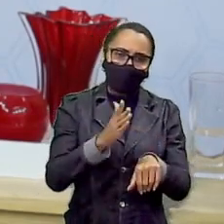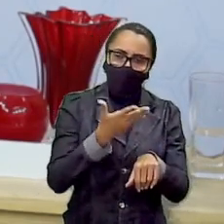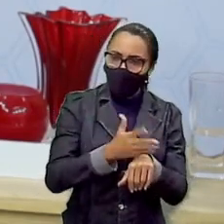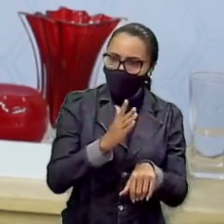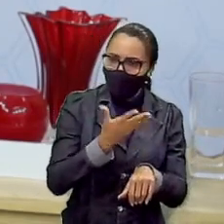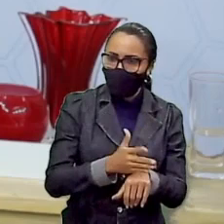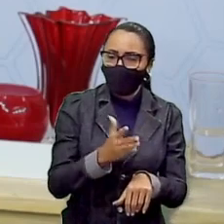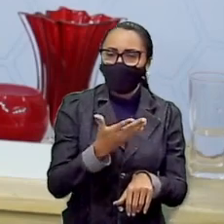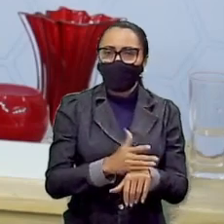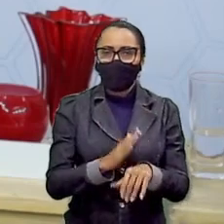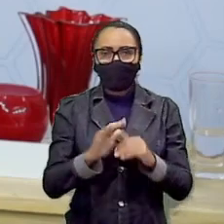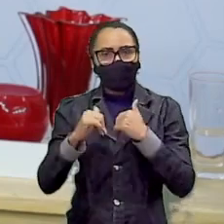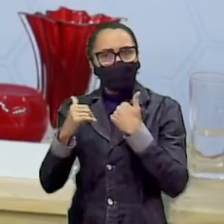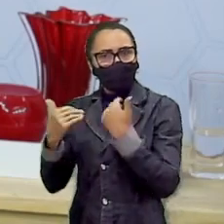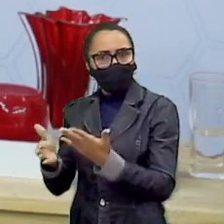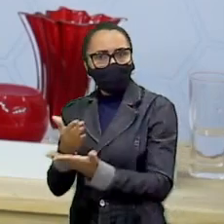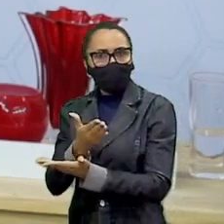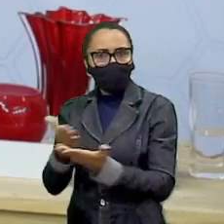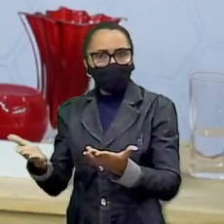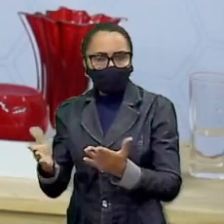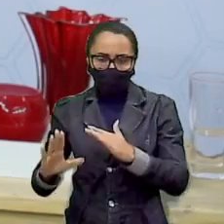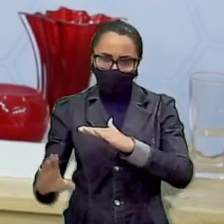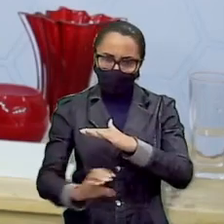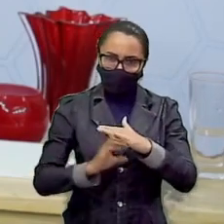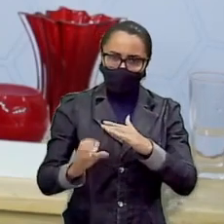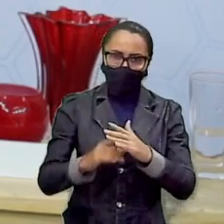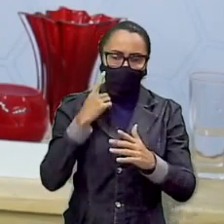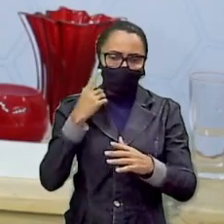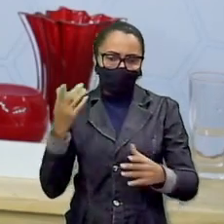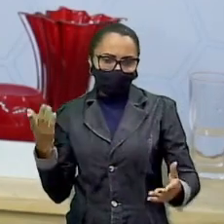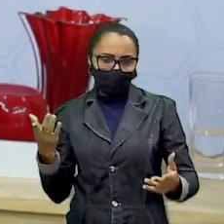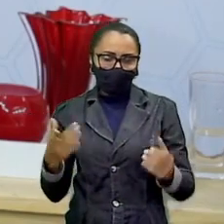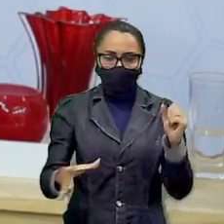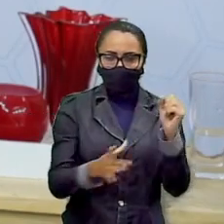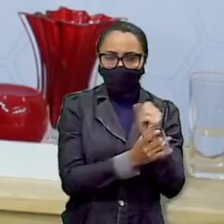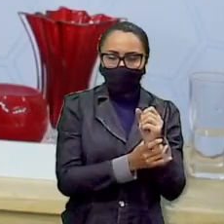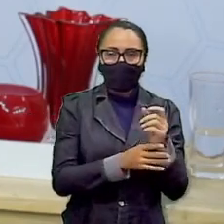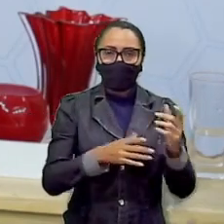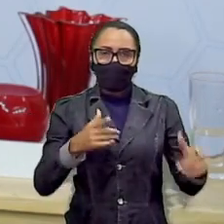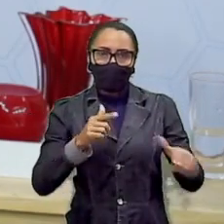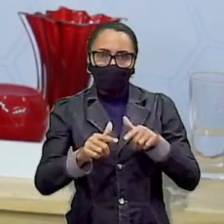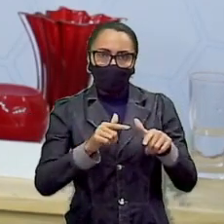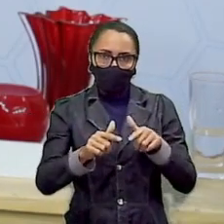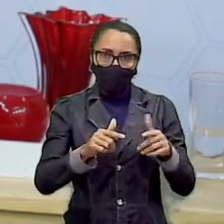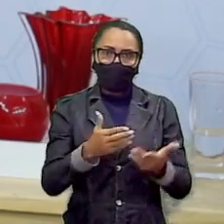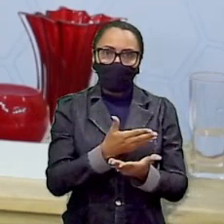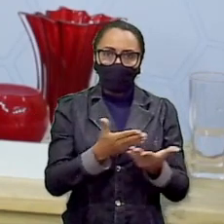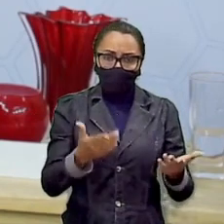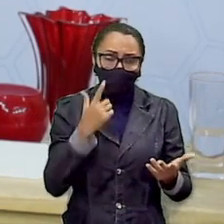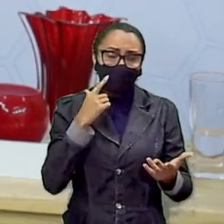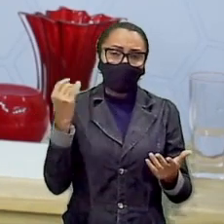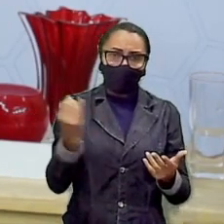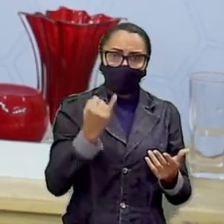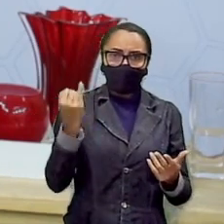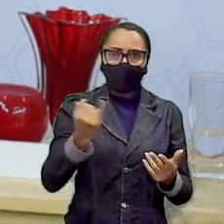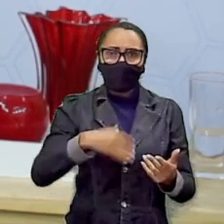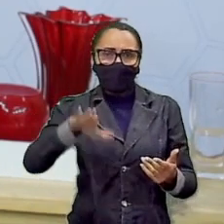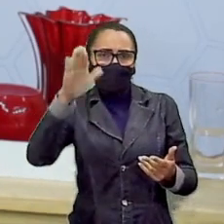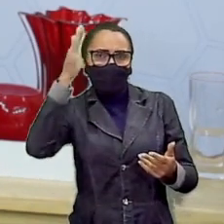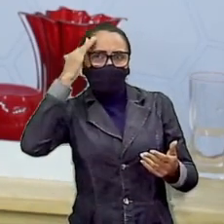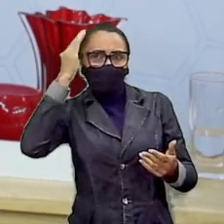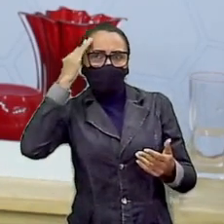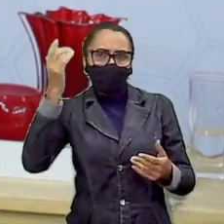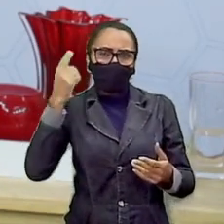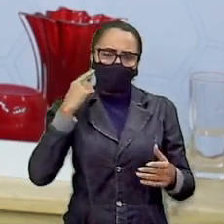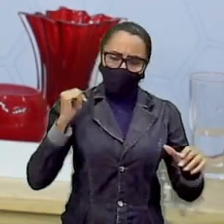treinamentos, né, aí fora no mercado de trabalho. Então, é o forte do técnico de segurança do trabalho. Então, por isso que é muito importante entender